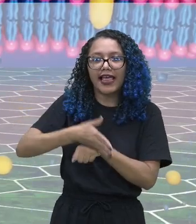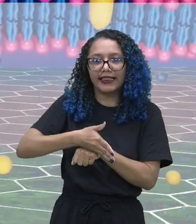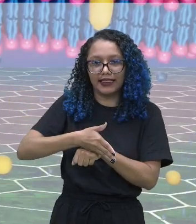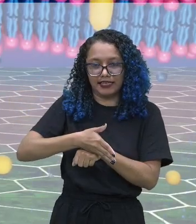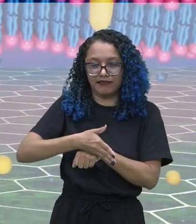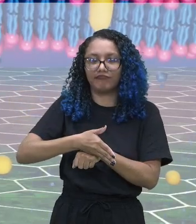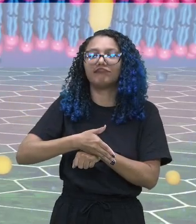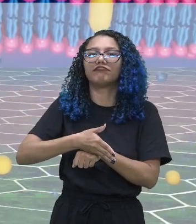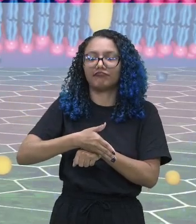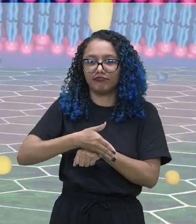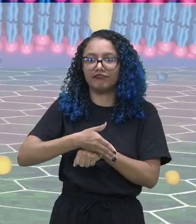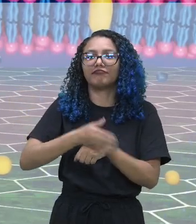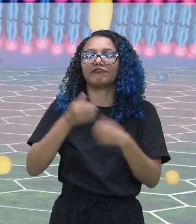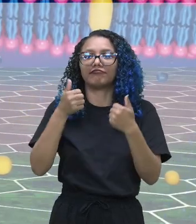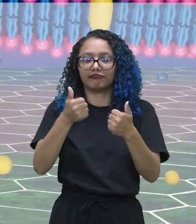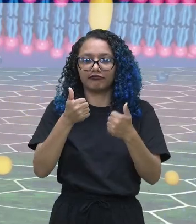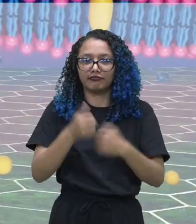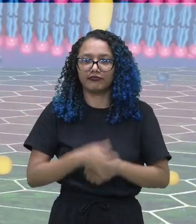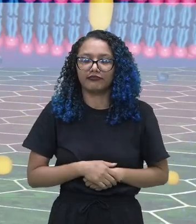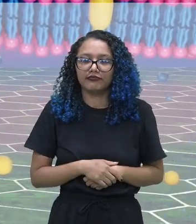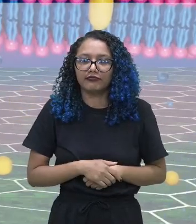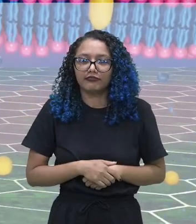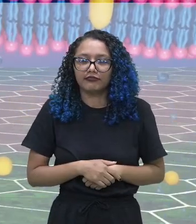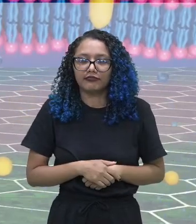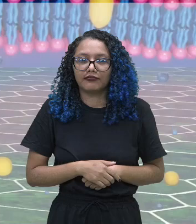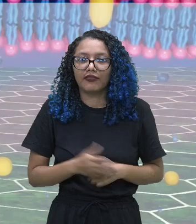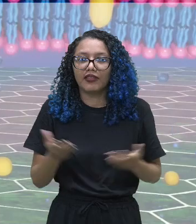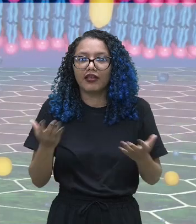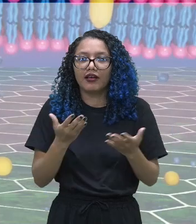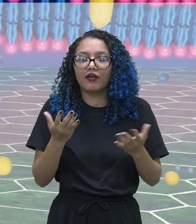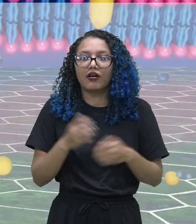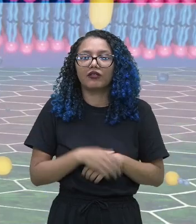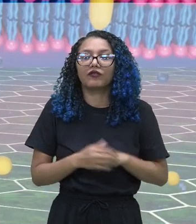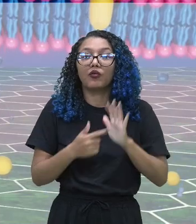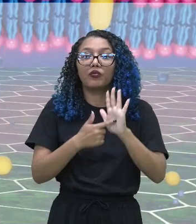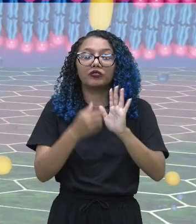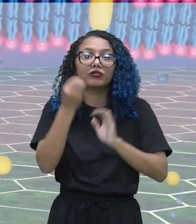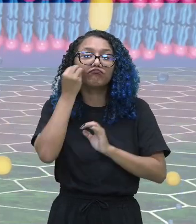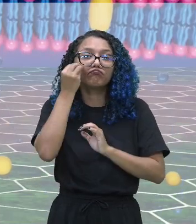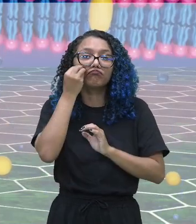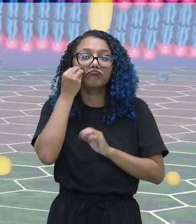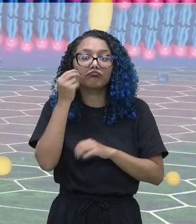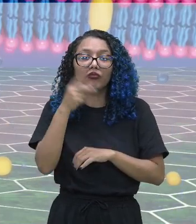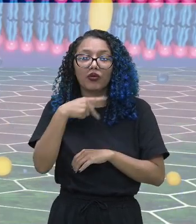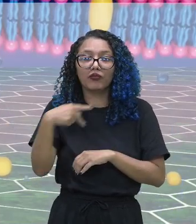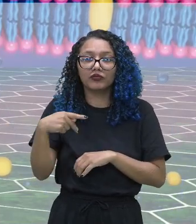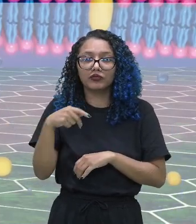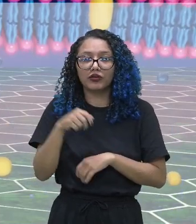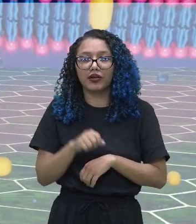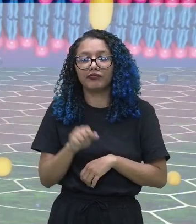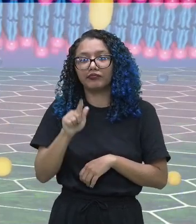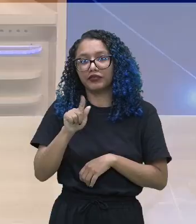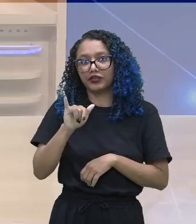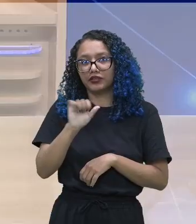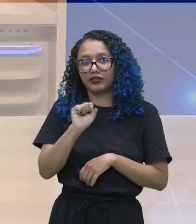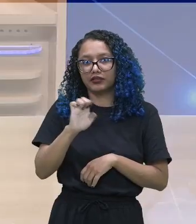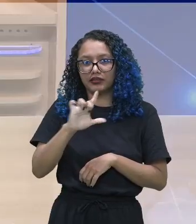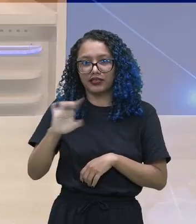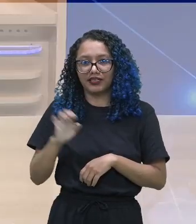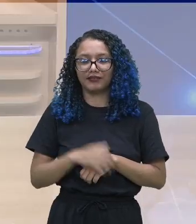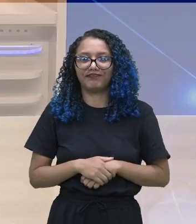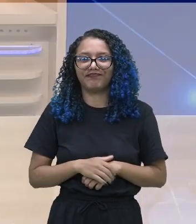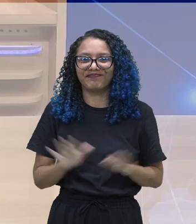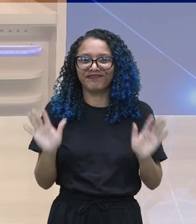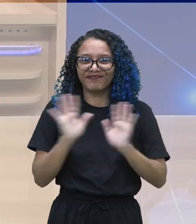substâncias, ok? Vamos aí ver um experimento que foi realizado pela professora Gisele Palmeira. Veja aí.